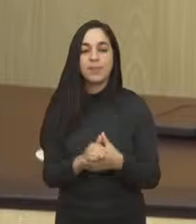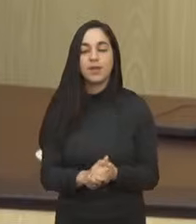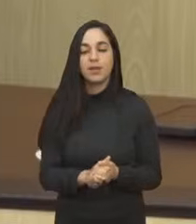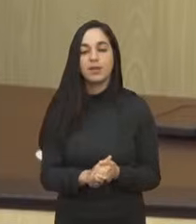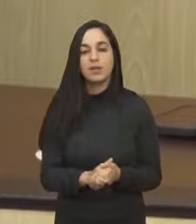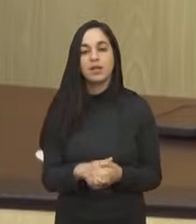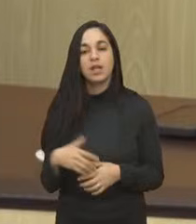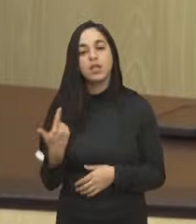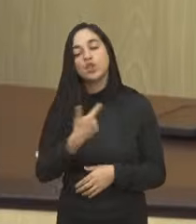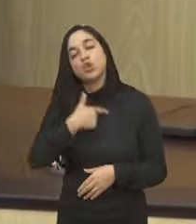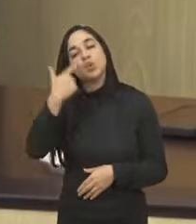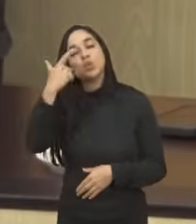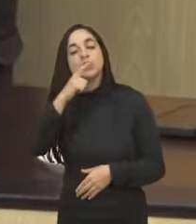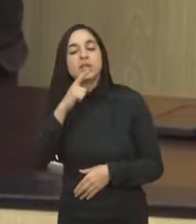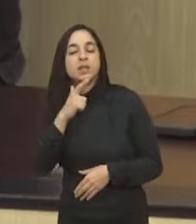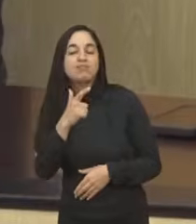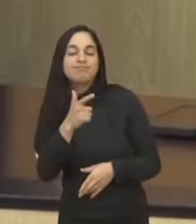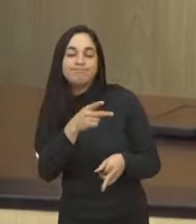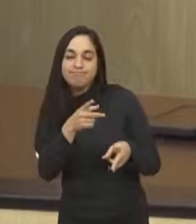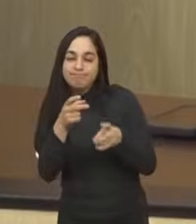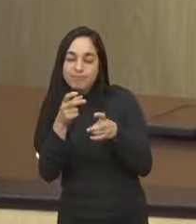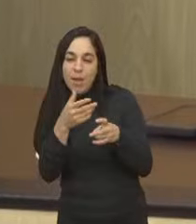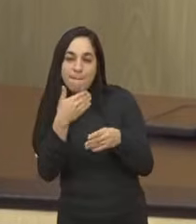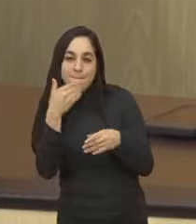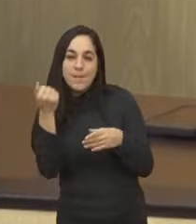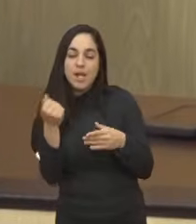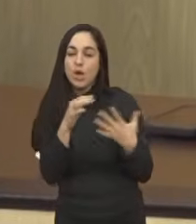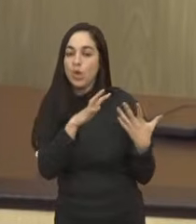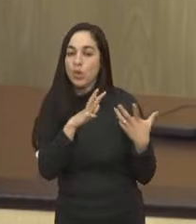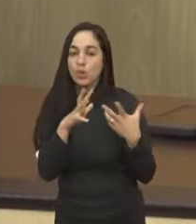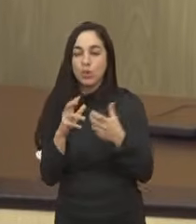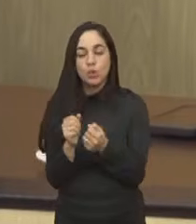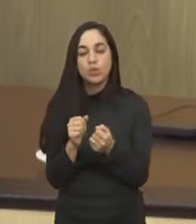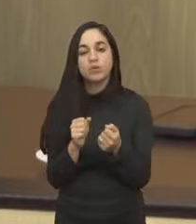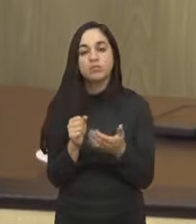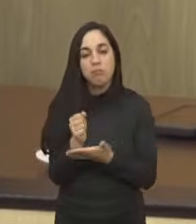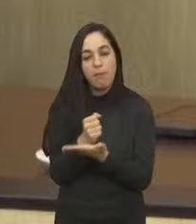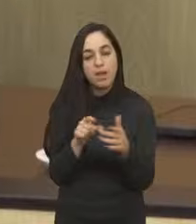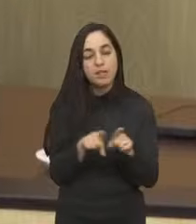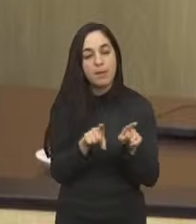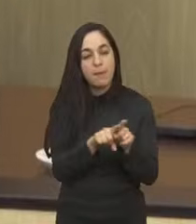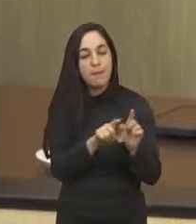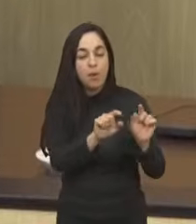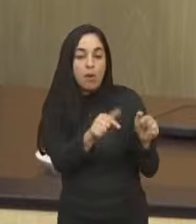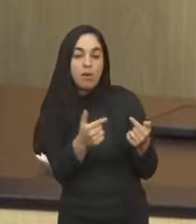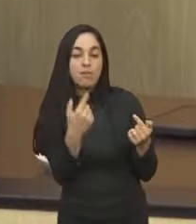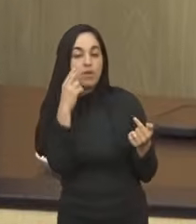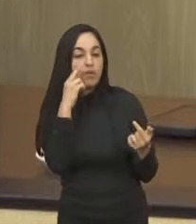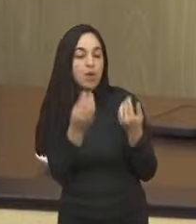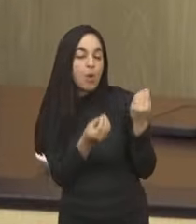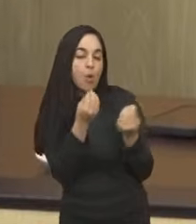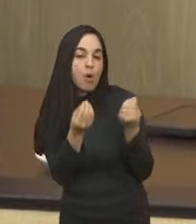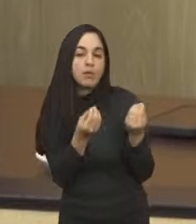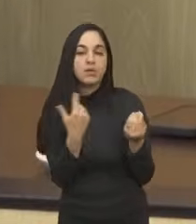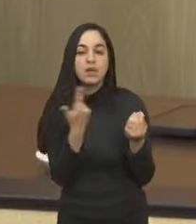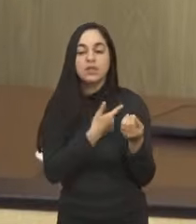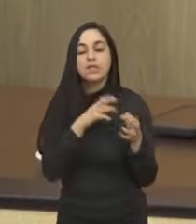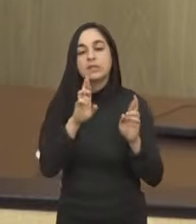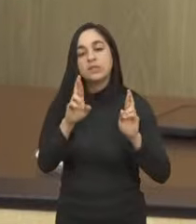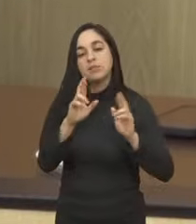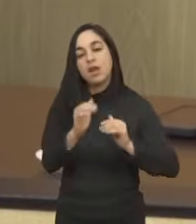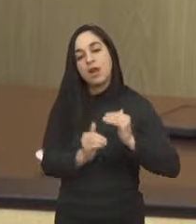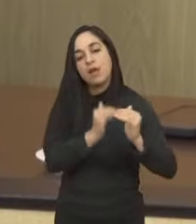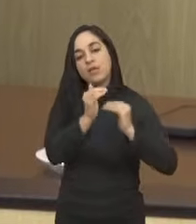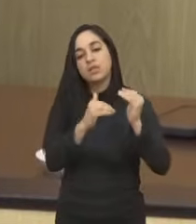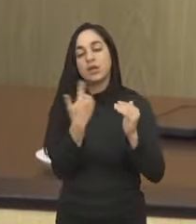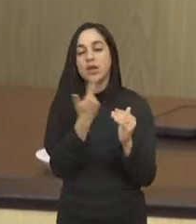né, rastrear melhor aí todos os vereadores, tanto base quanto oposição, para poder ver como que está esse andamento. Então a gente espera poder avançar nisso para